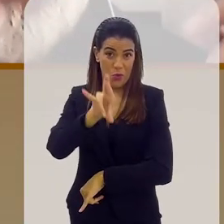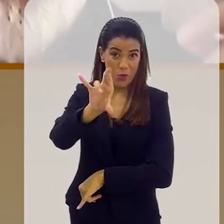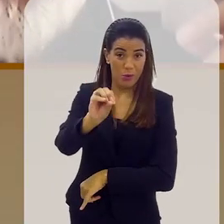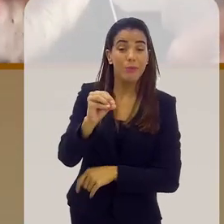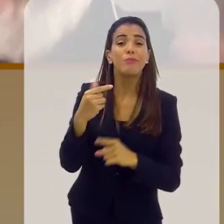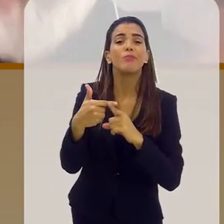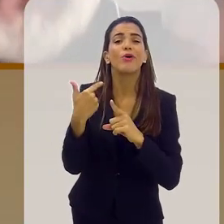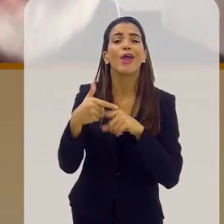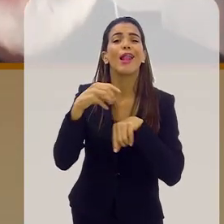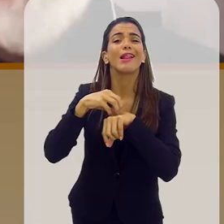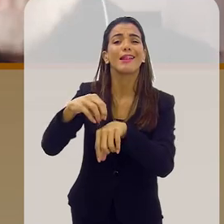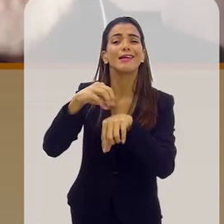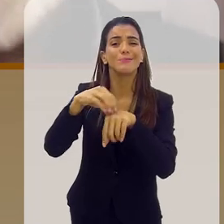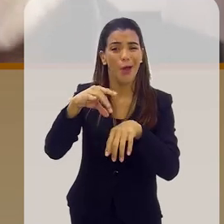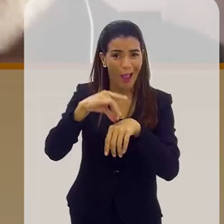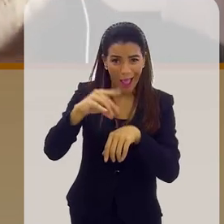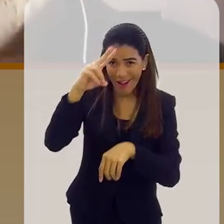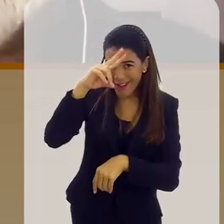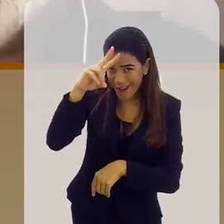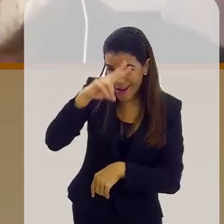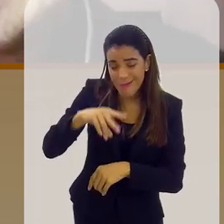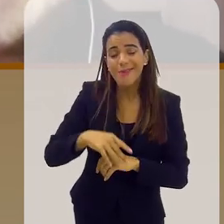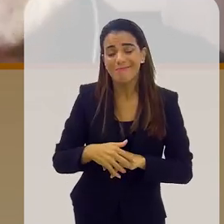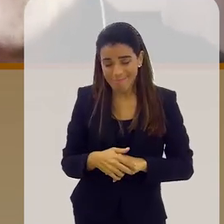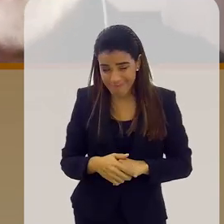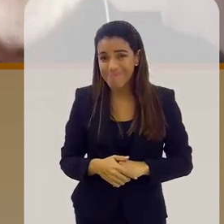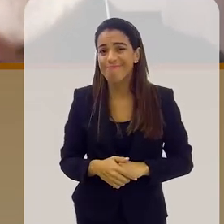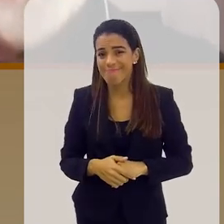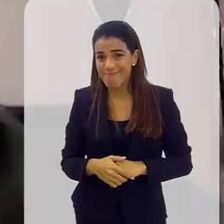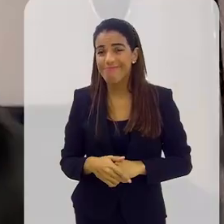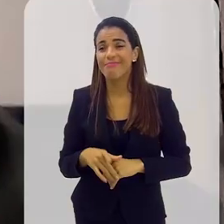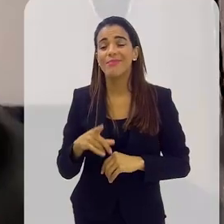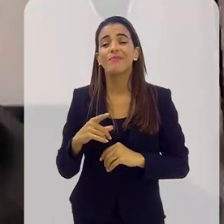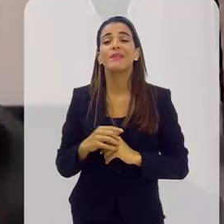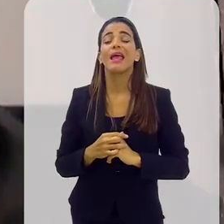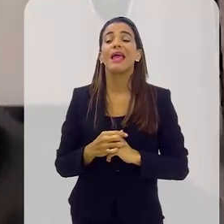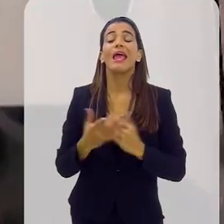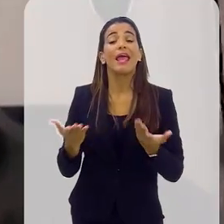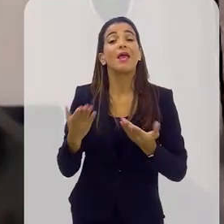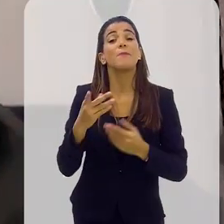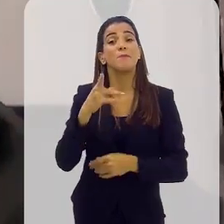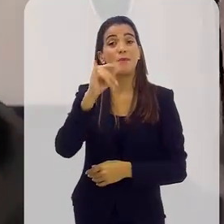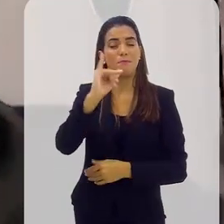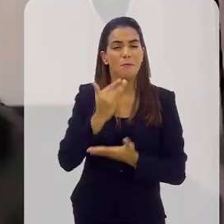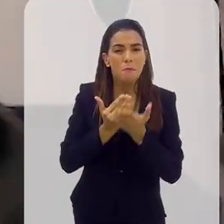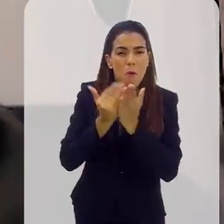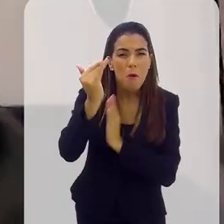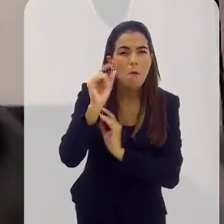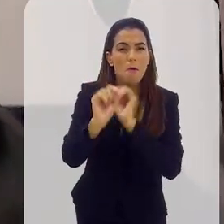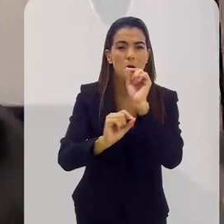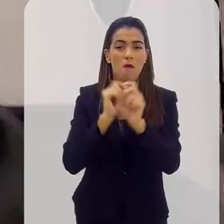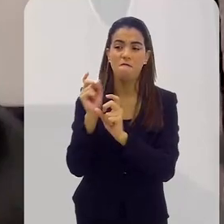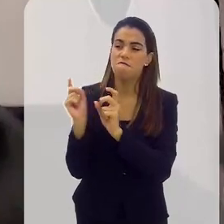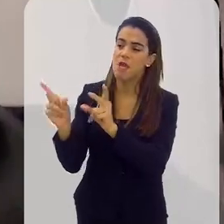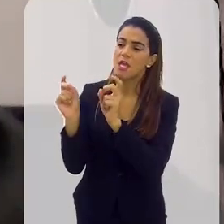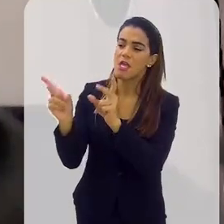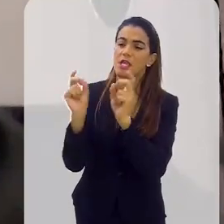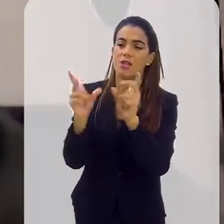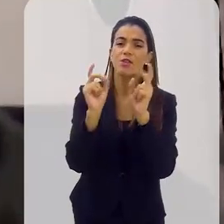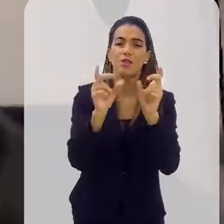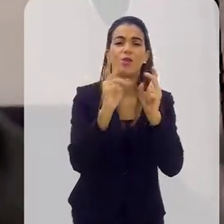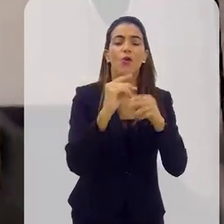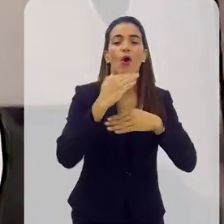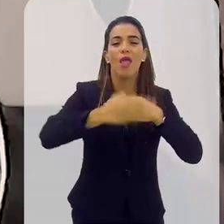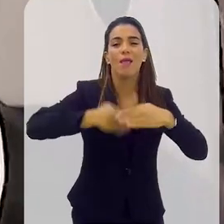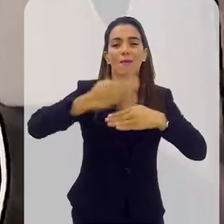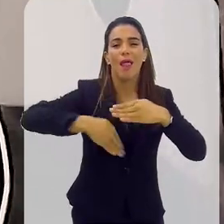Janeiro, porque ele fornecia carne para esses supermercados, Casas Sendas e tudo isso, ele começou a ser um vendedor